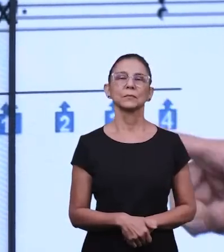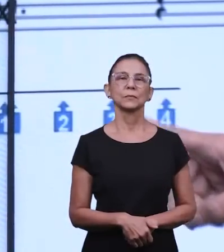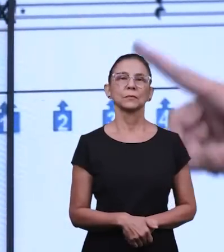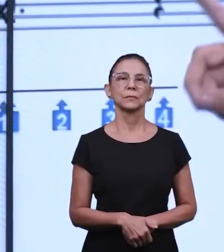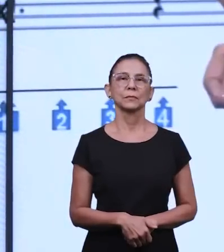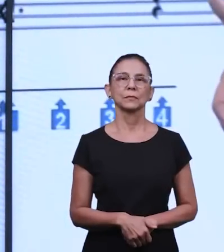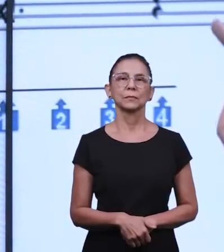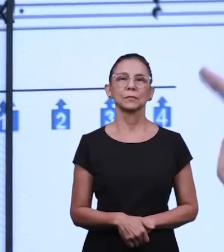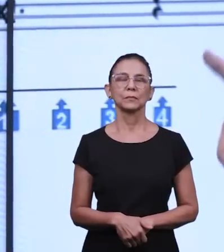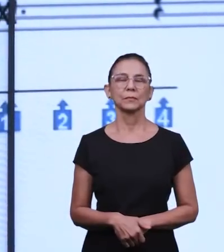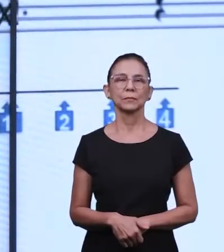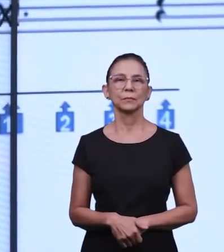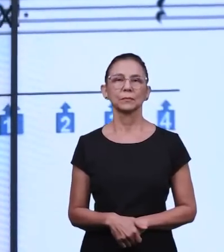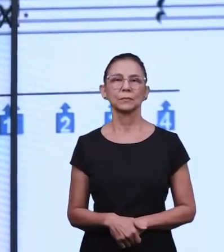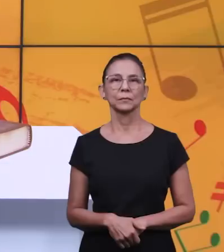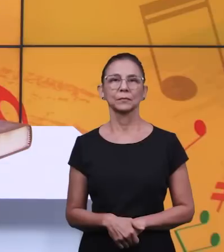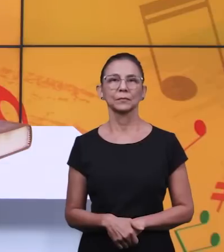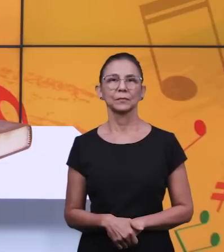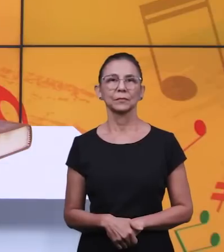Lá.